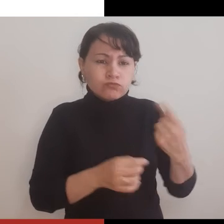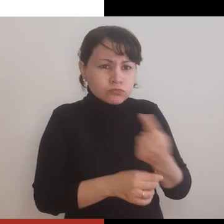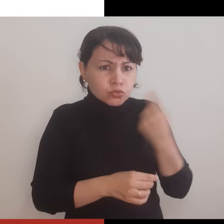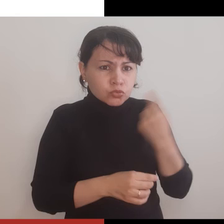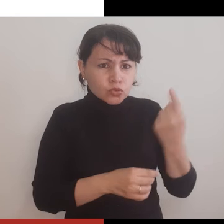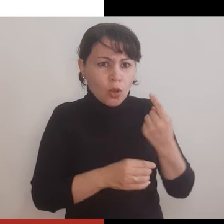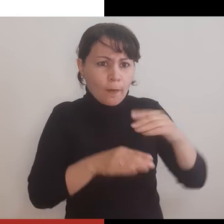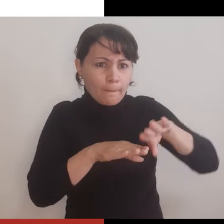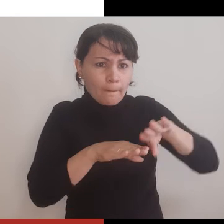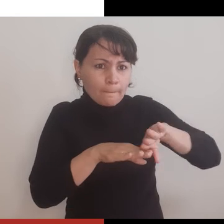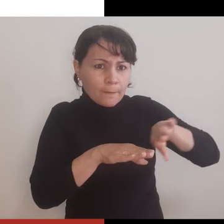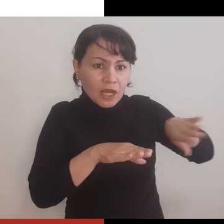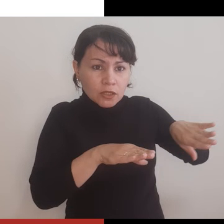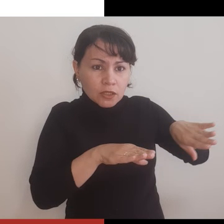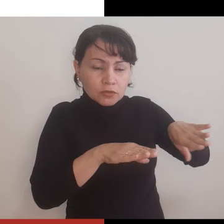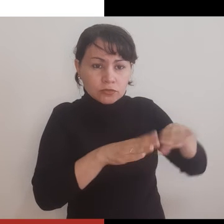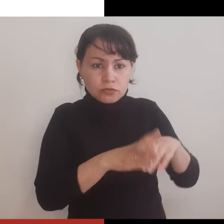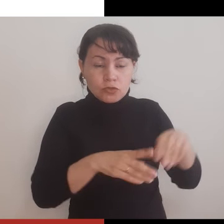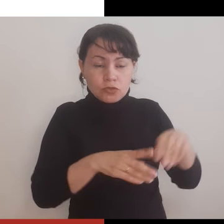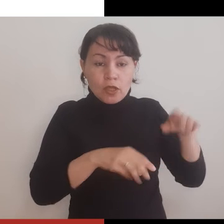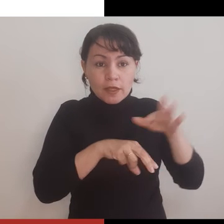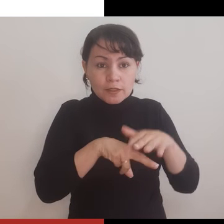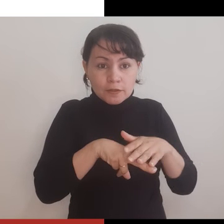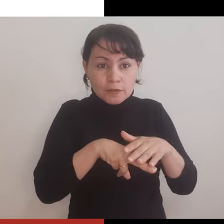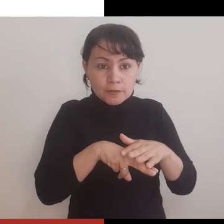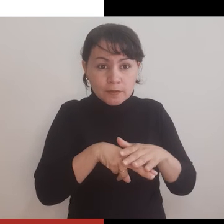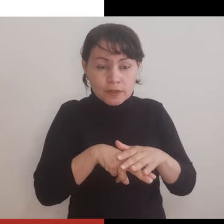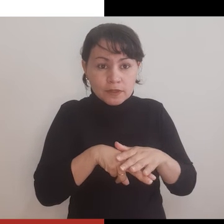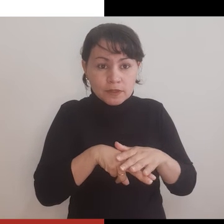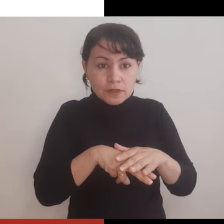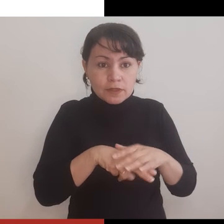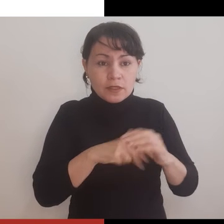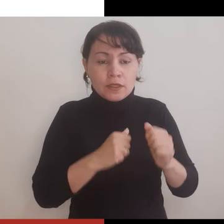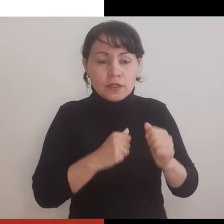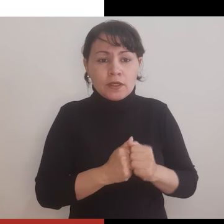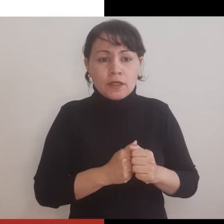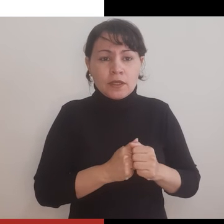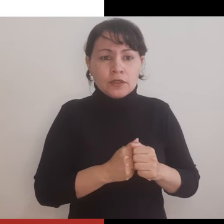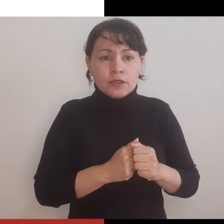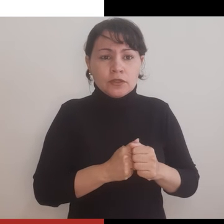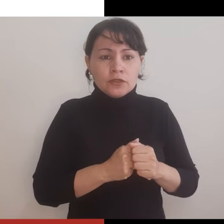isolamento. Esses pacientes